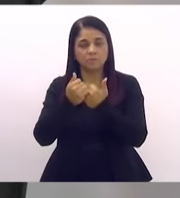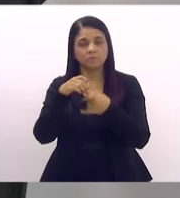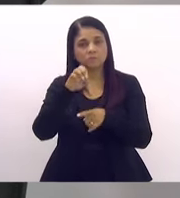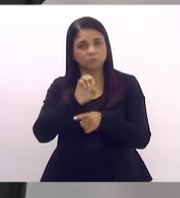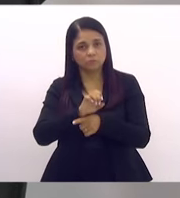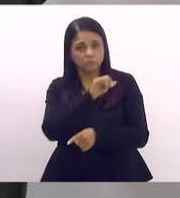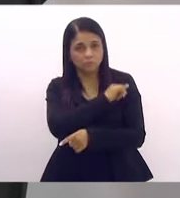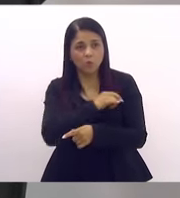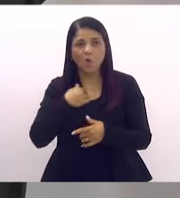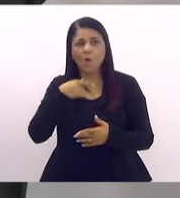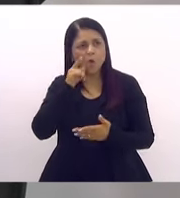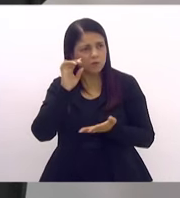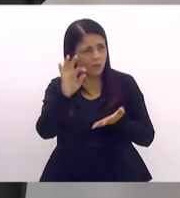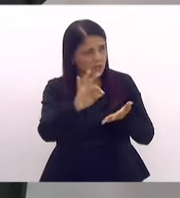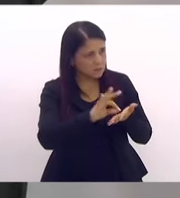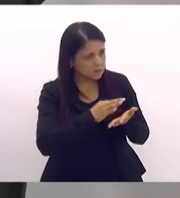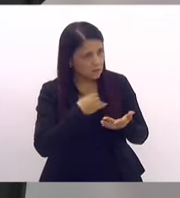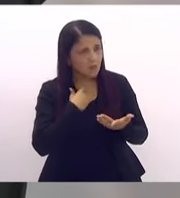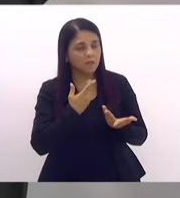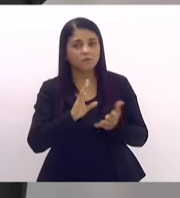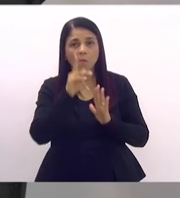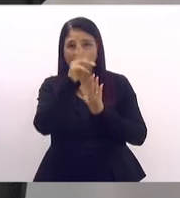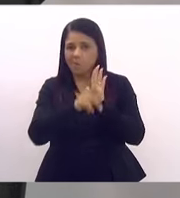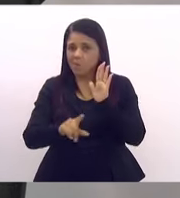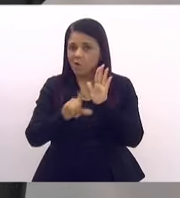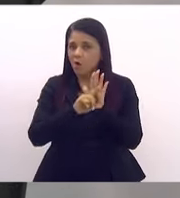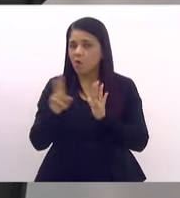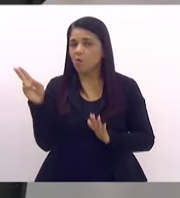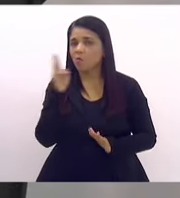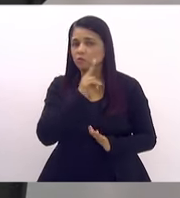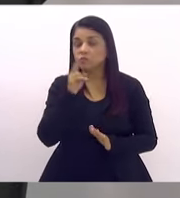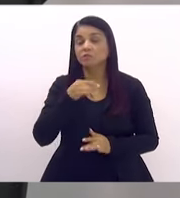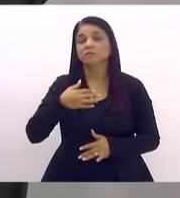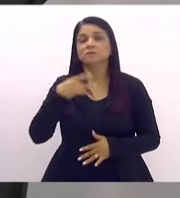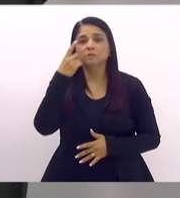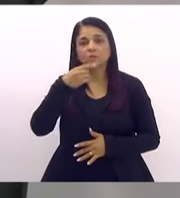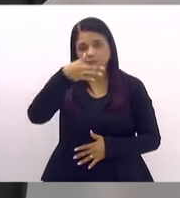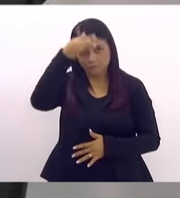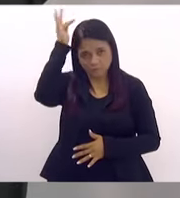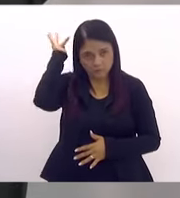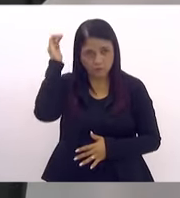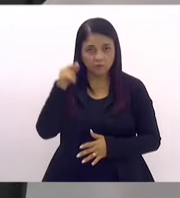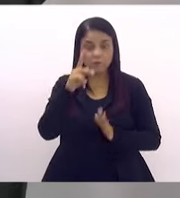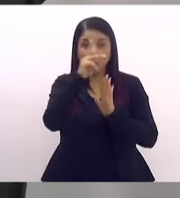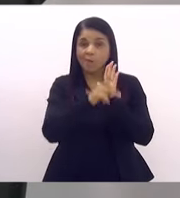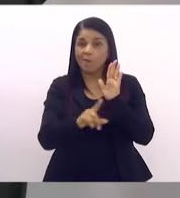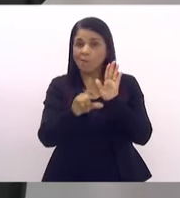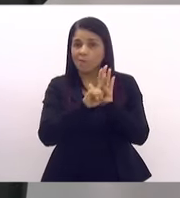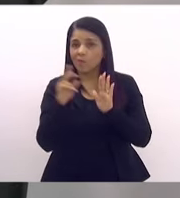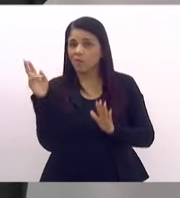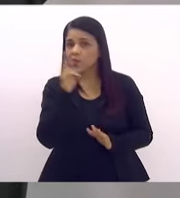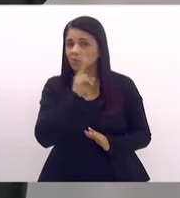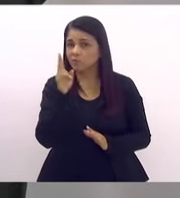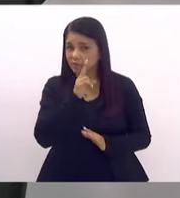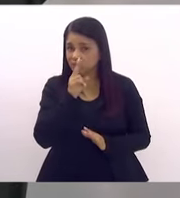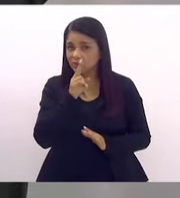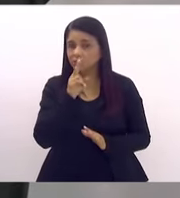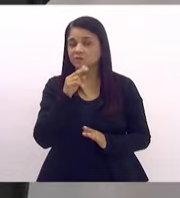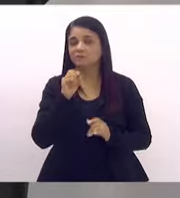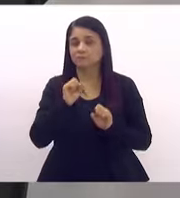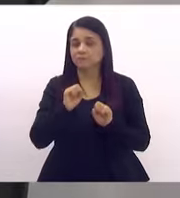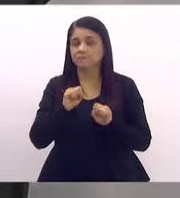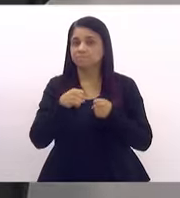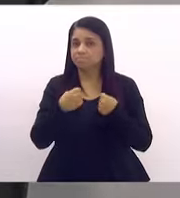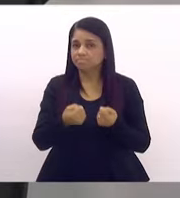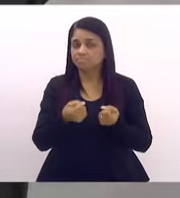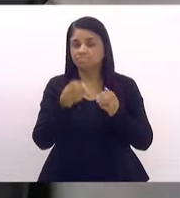ontem isso. Pois é bom. O projeto está em urgência. Deputado Fred Pacheco, o projeto está em urgência, mais um motivo para o deferimento